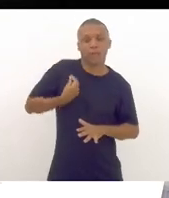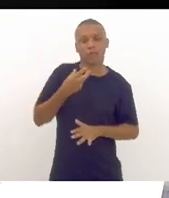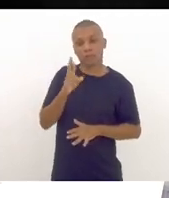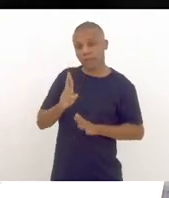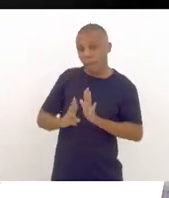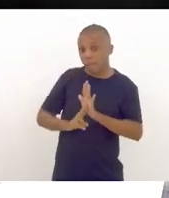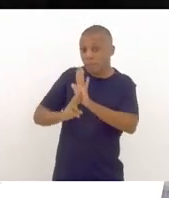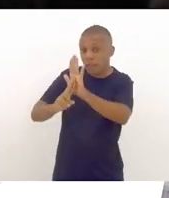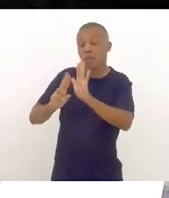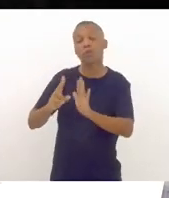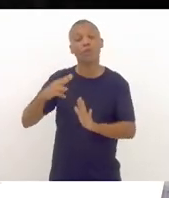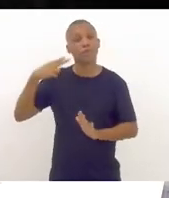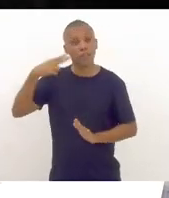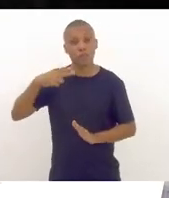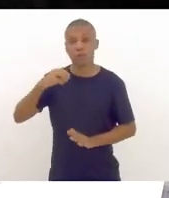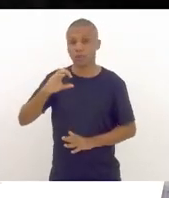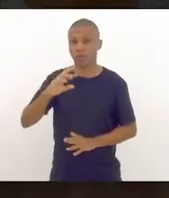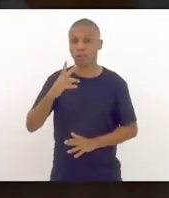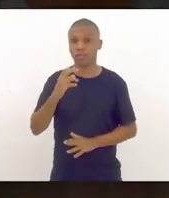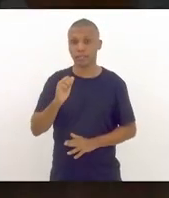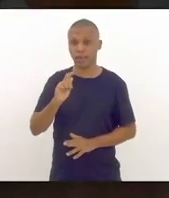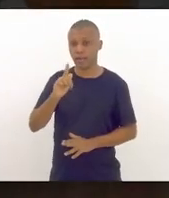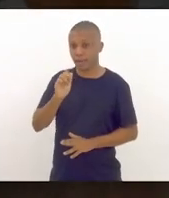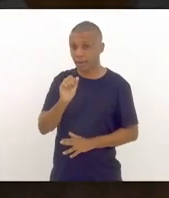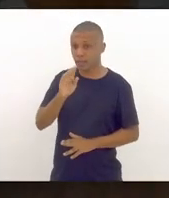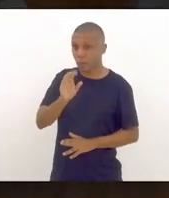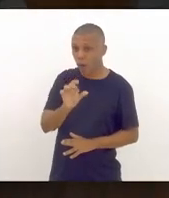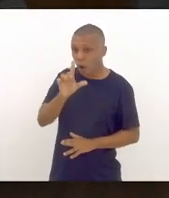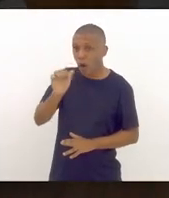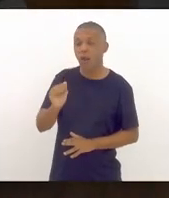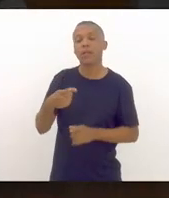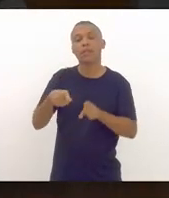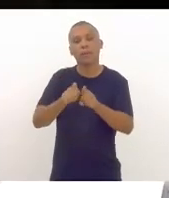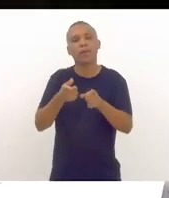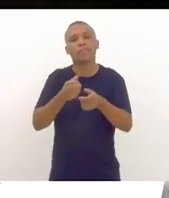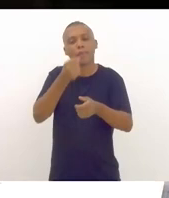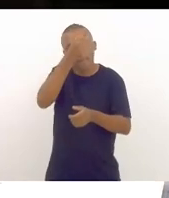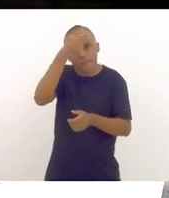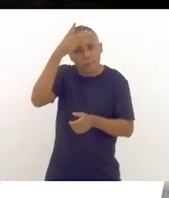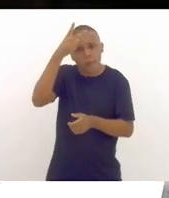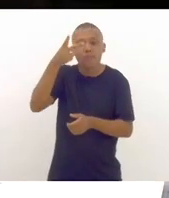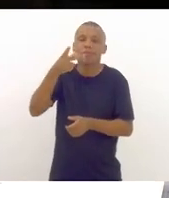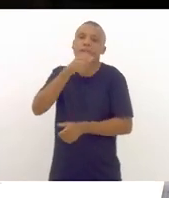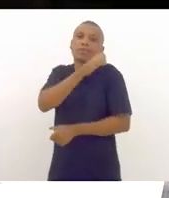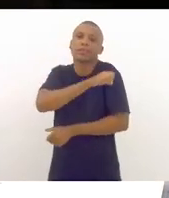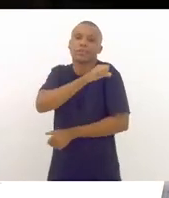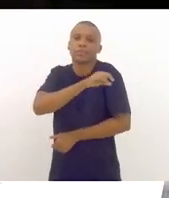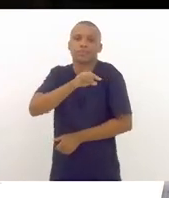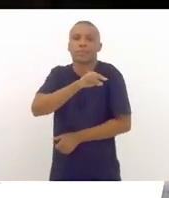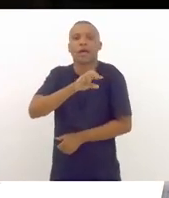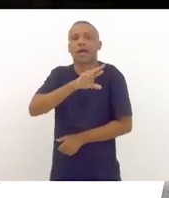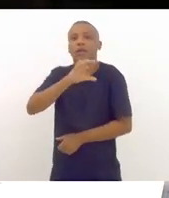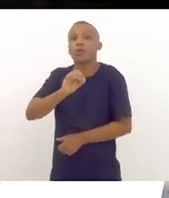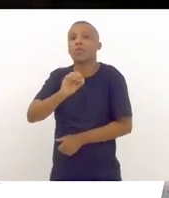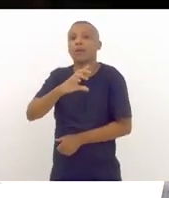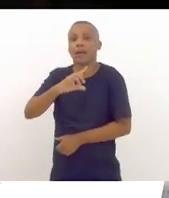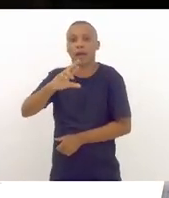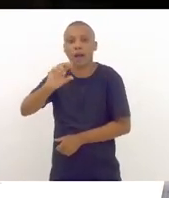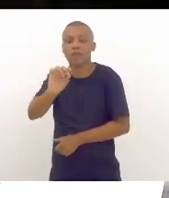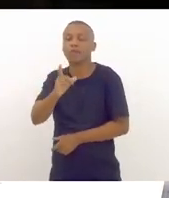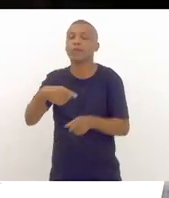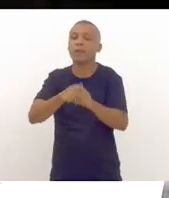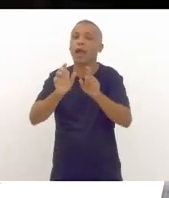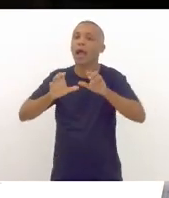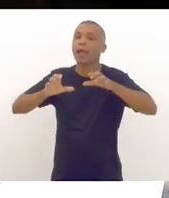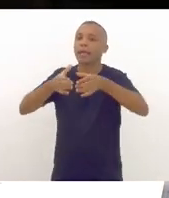os prefeitos também, né, do estado do Rio de Janeiro, em nome do prefeito José Osmar, prefeito da cidade de Rio Claro. Saudar toda a equipe do senador Romário